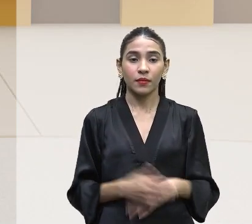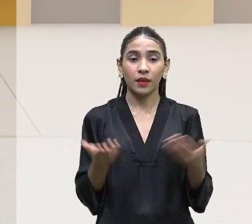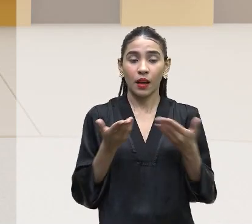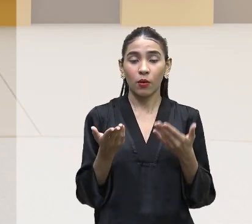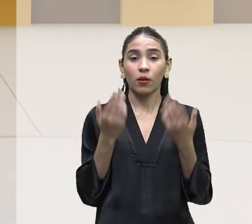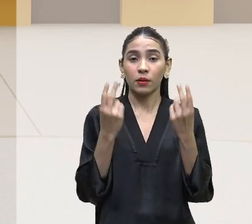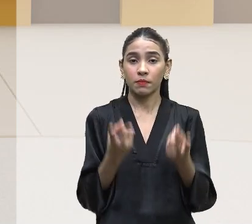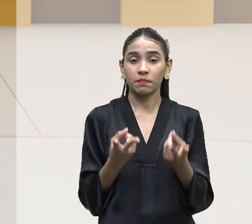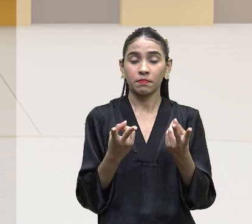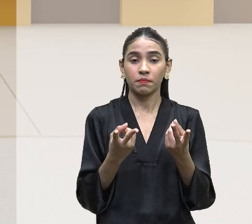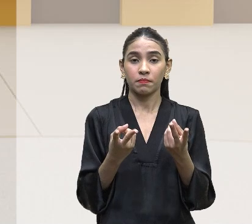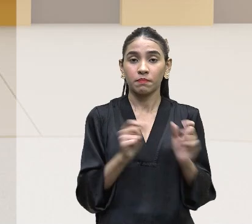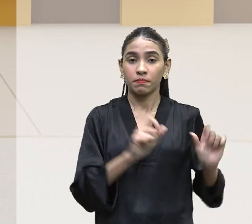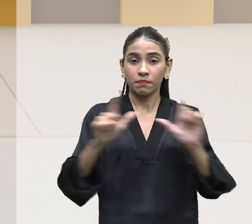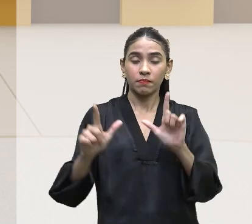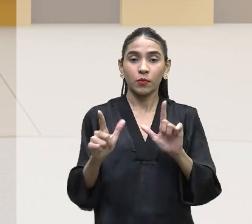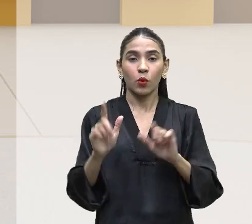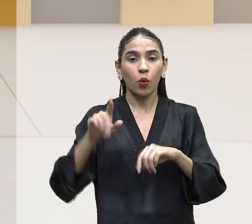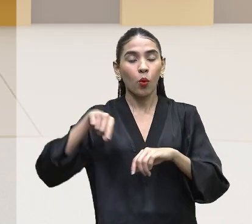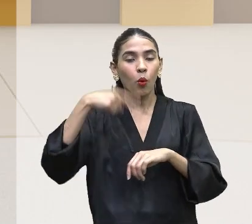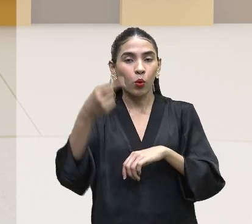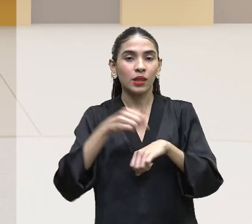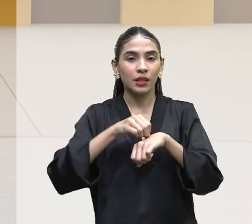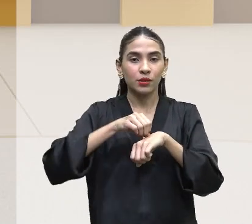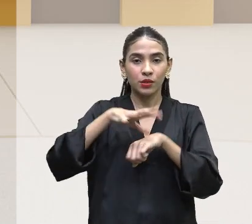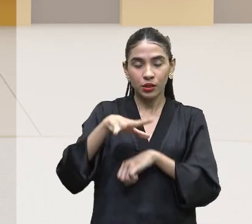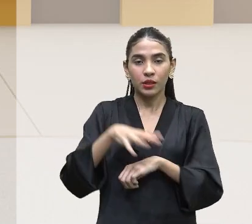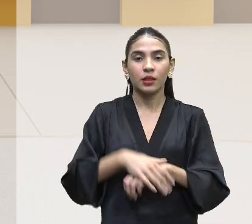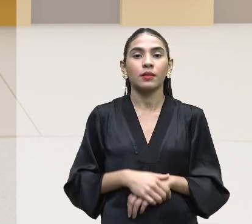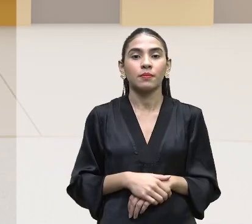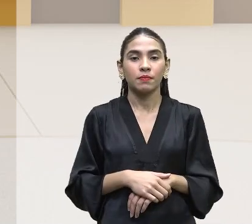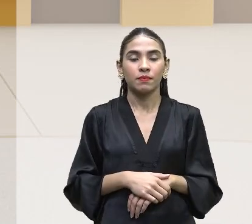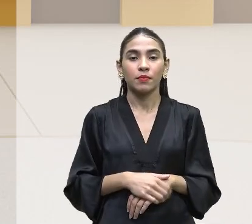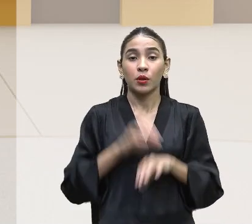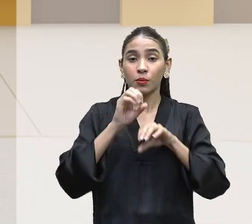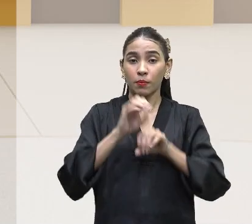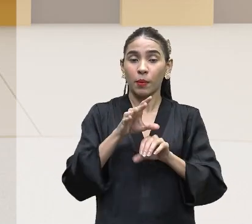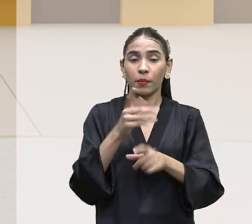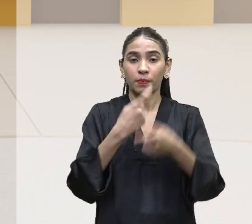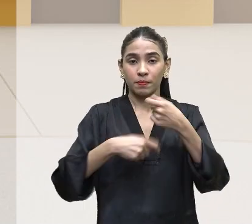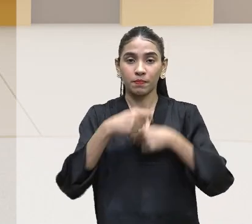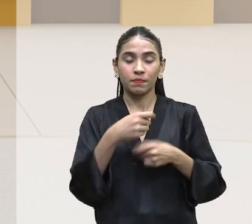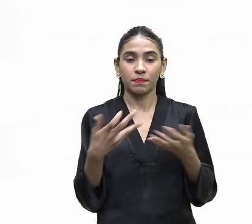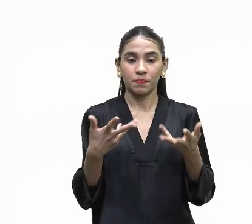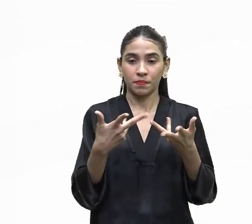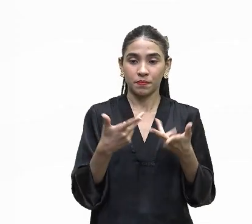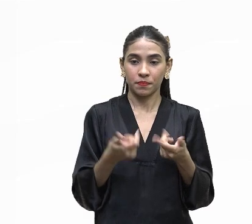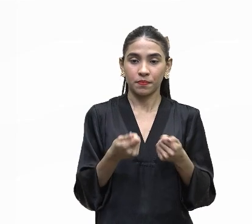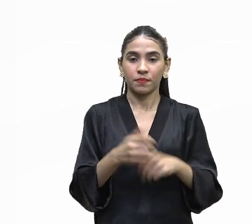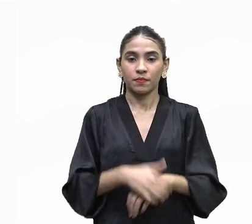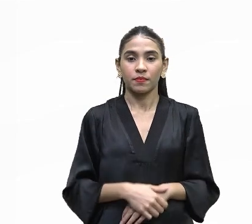Agora, vejam aqui com a gente mais algumas dicas para ter uma educação financeira de qualidade.